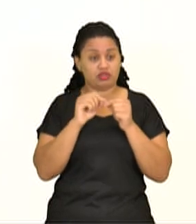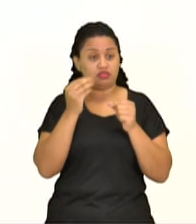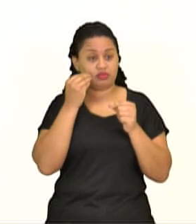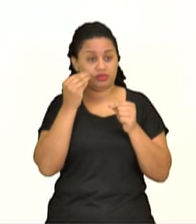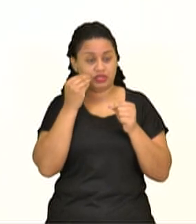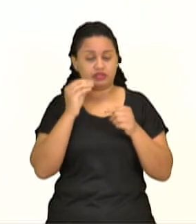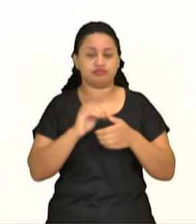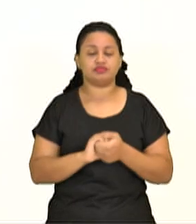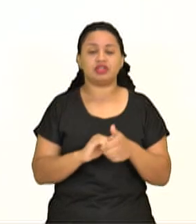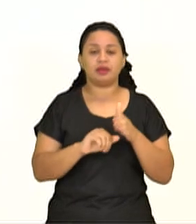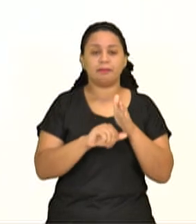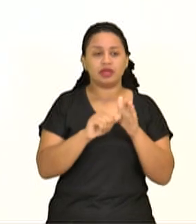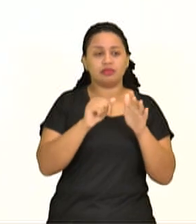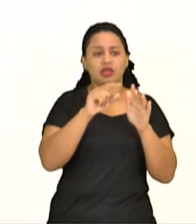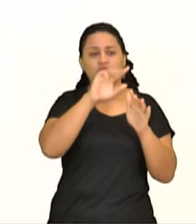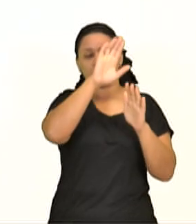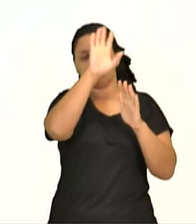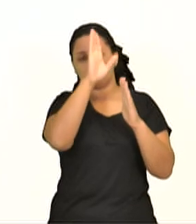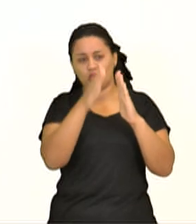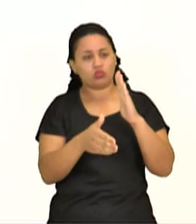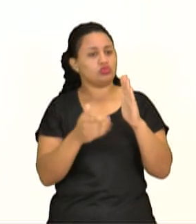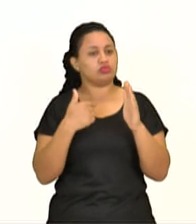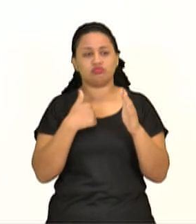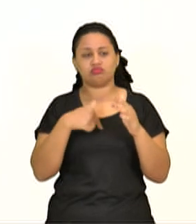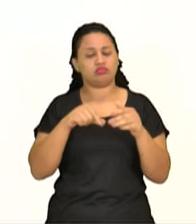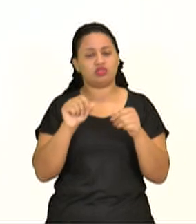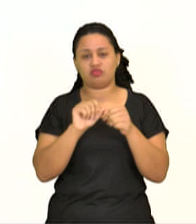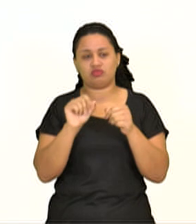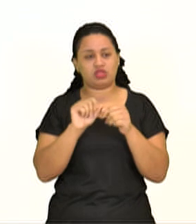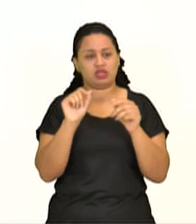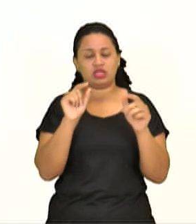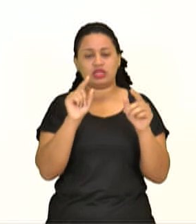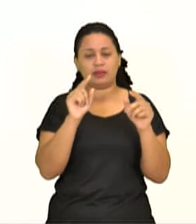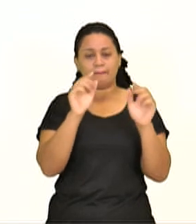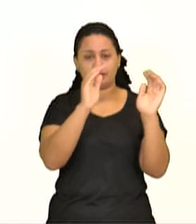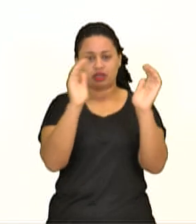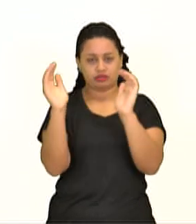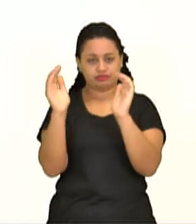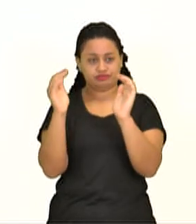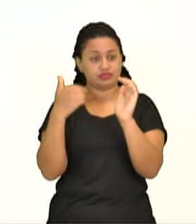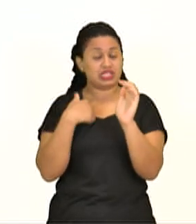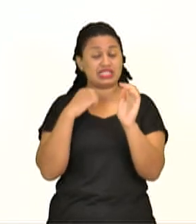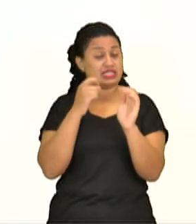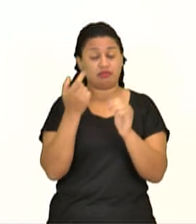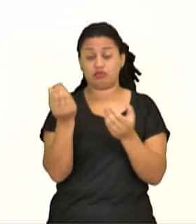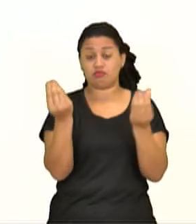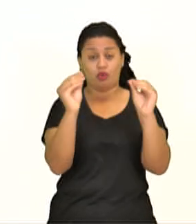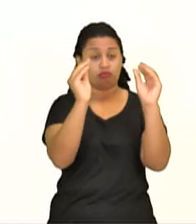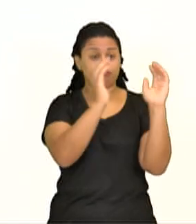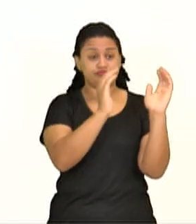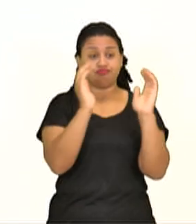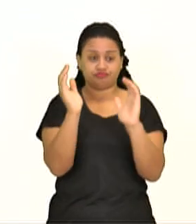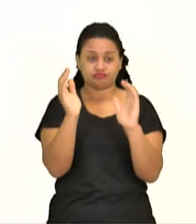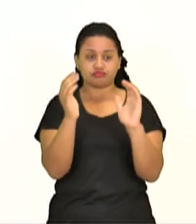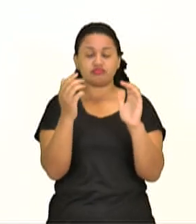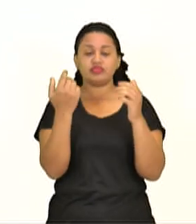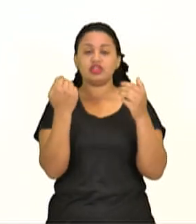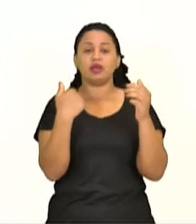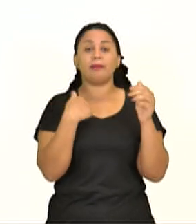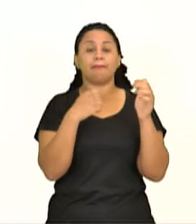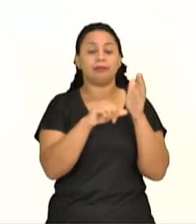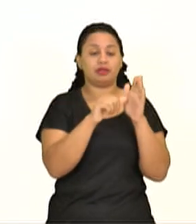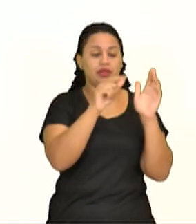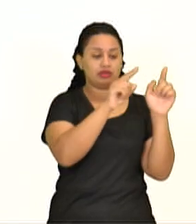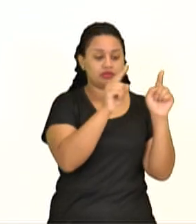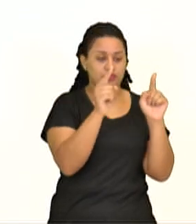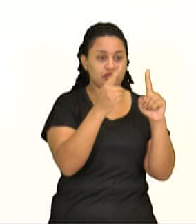um. Primeiro eu resolvi tudo sem colocar os parênteses. O que aconteceu? Quando eu não coloco os parênteses, eu tenho que resolver